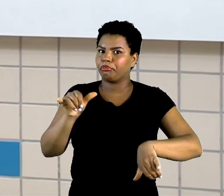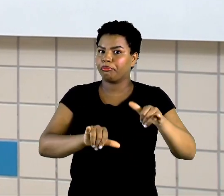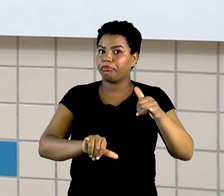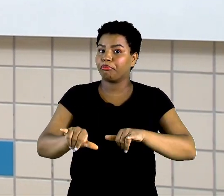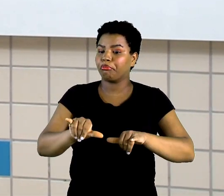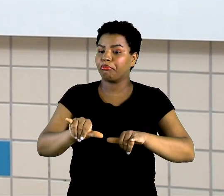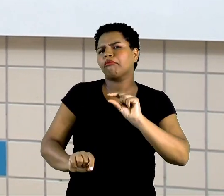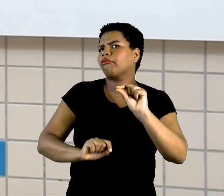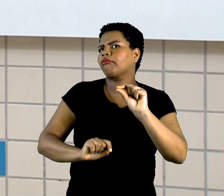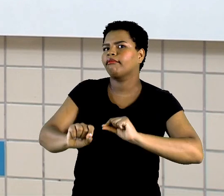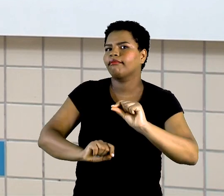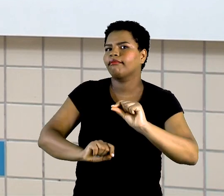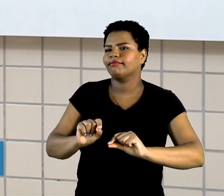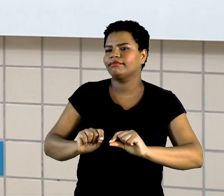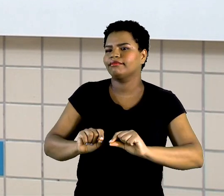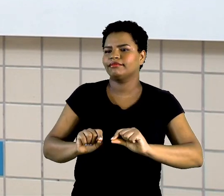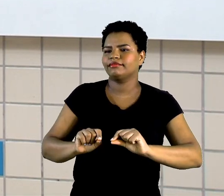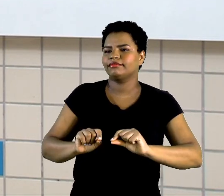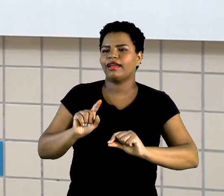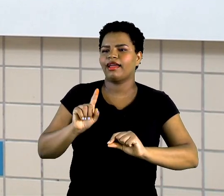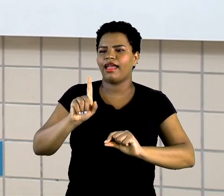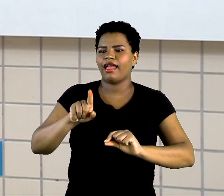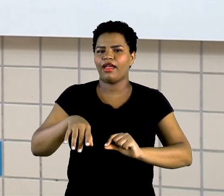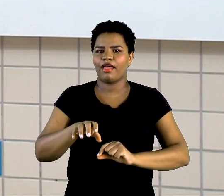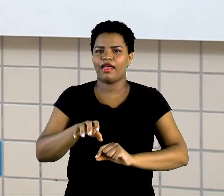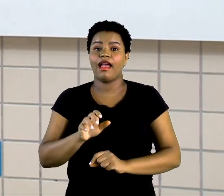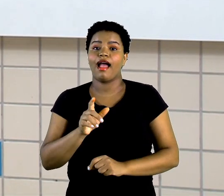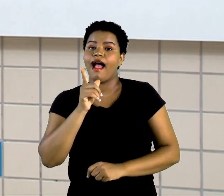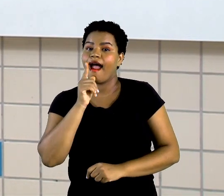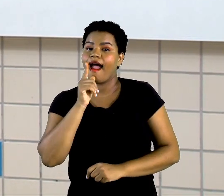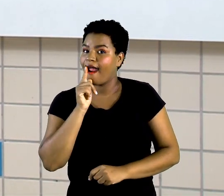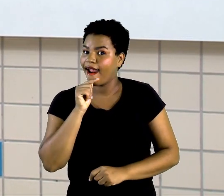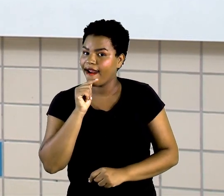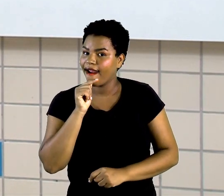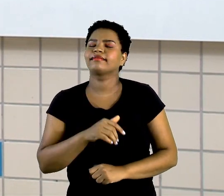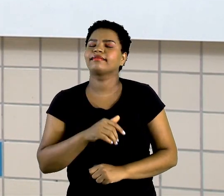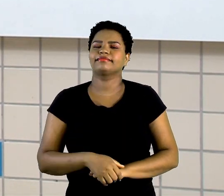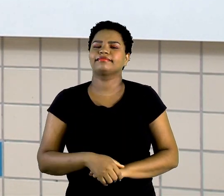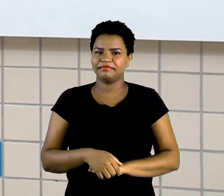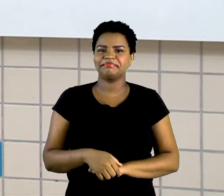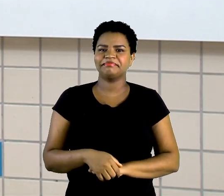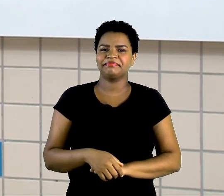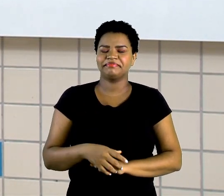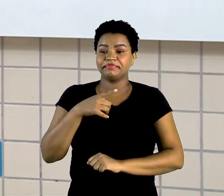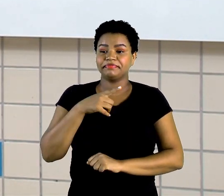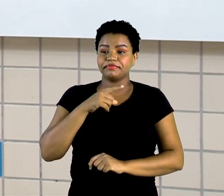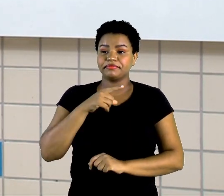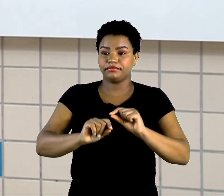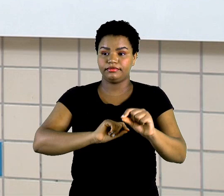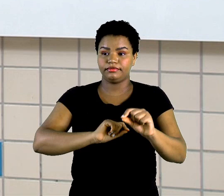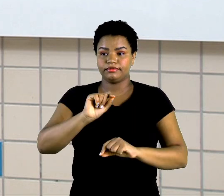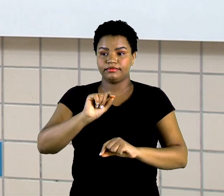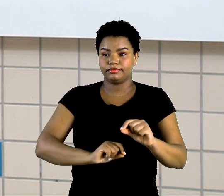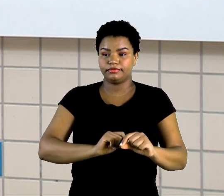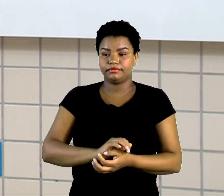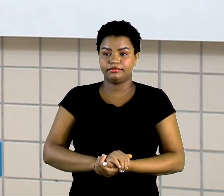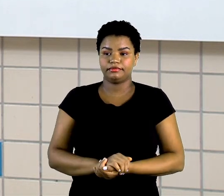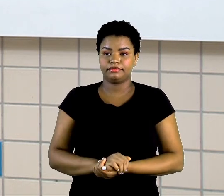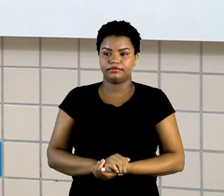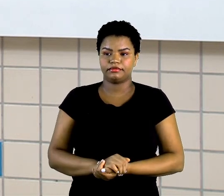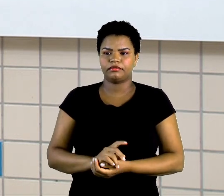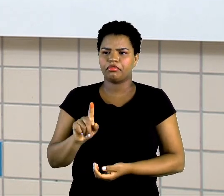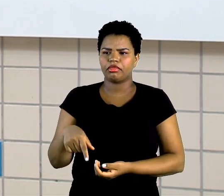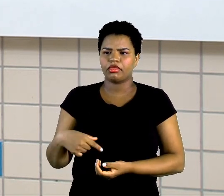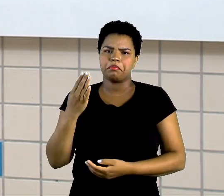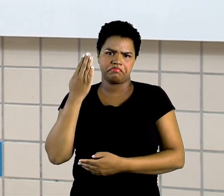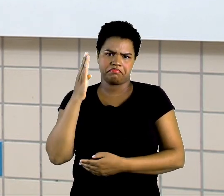substância é essa? Elemento chamado água. E eu tenho aqui um palito.